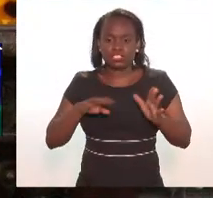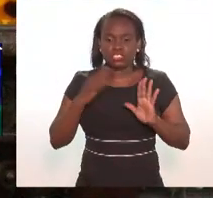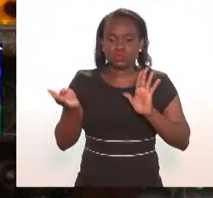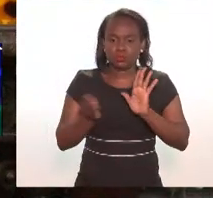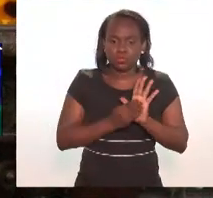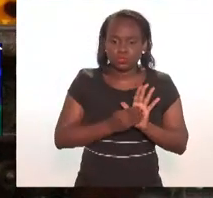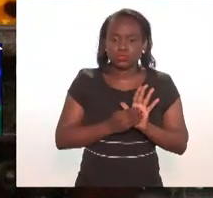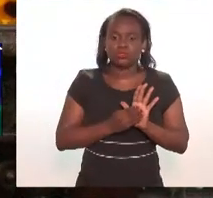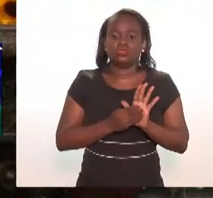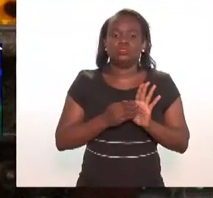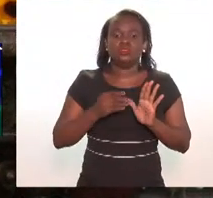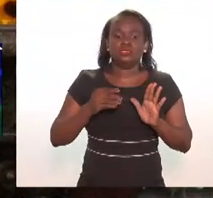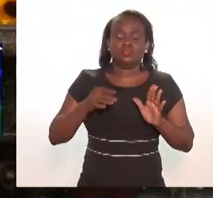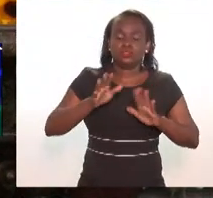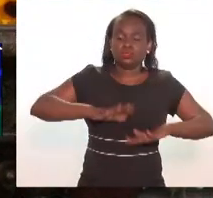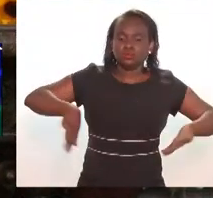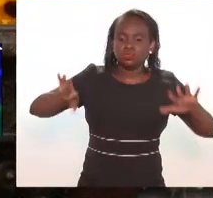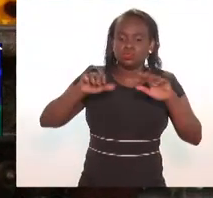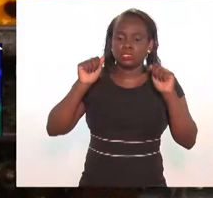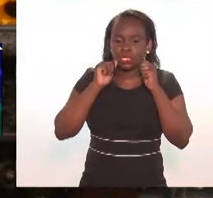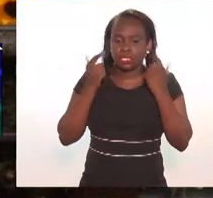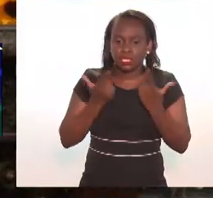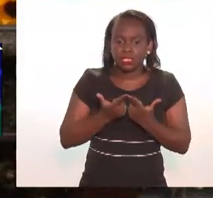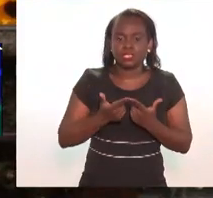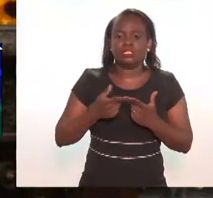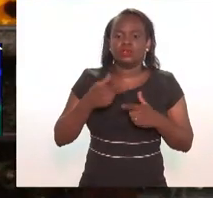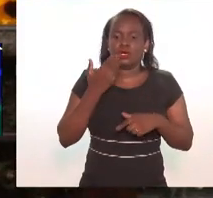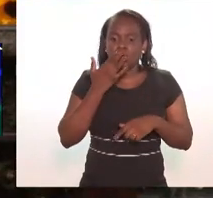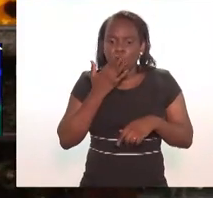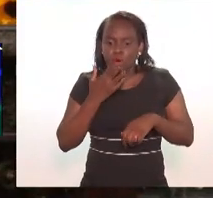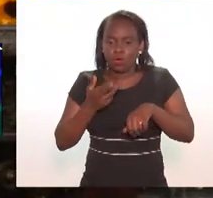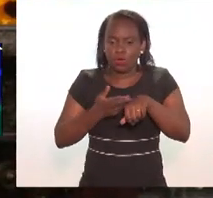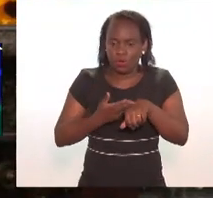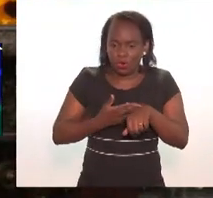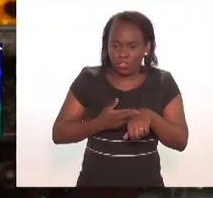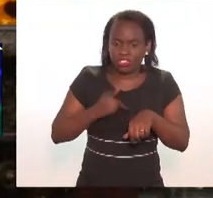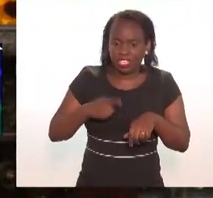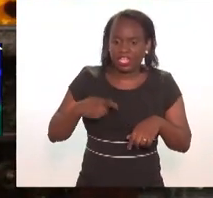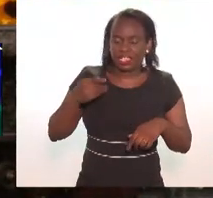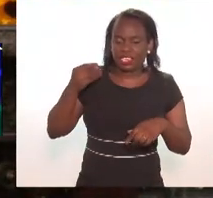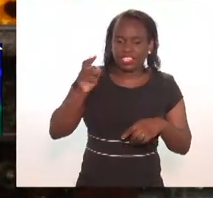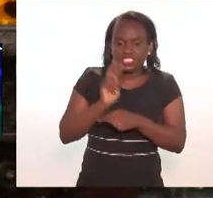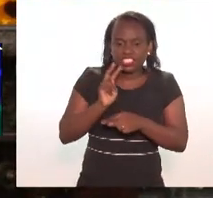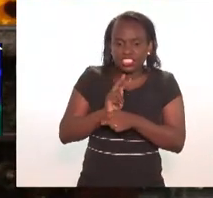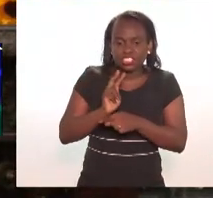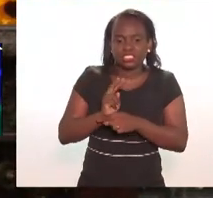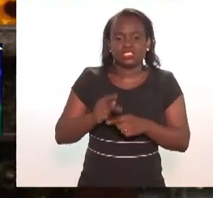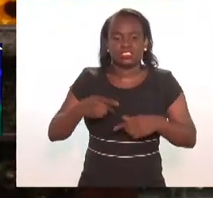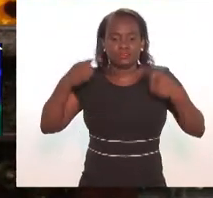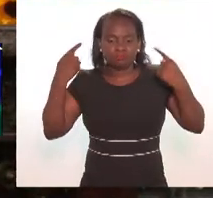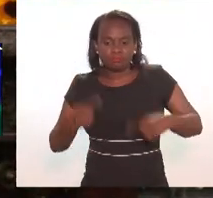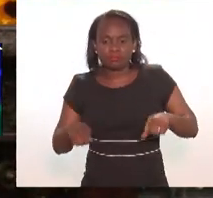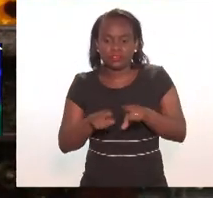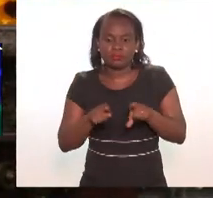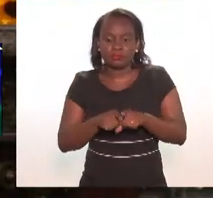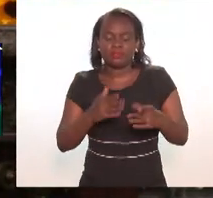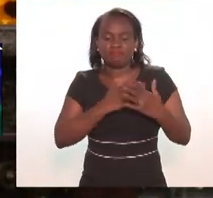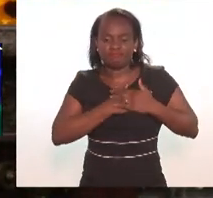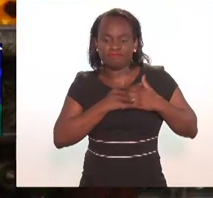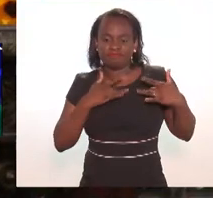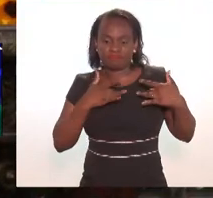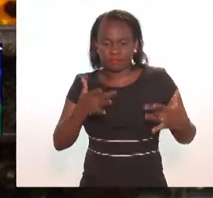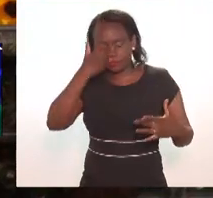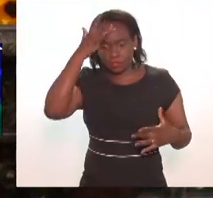colocamos a casa com a cor do combate e da solidariedade aí às